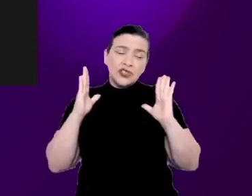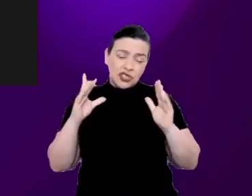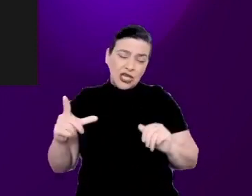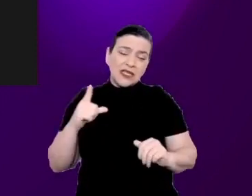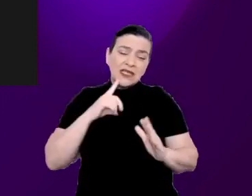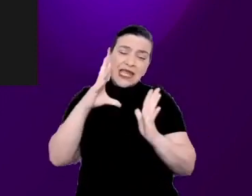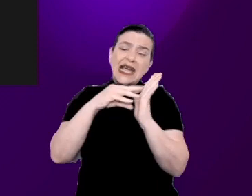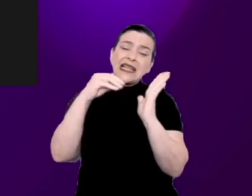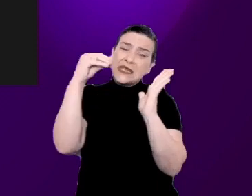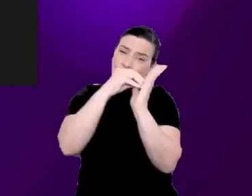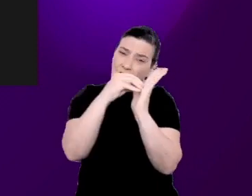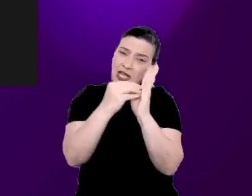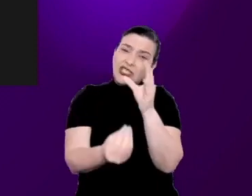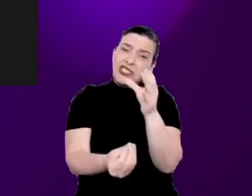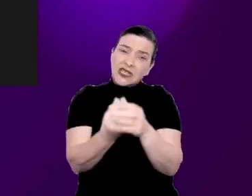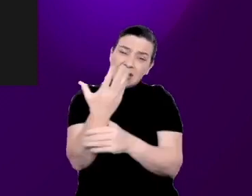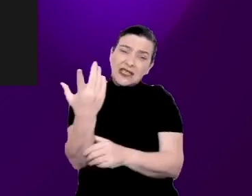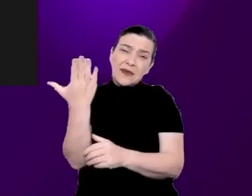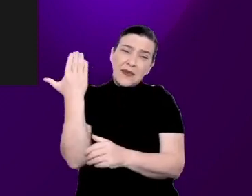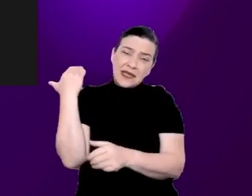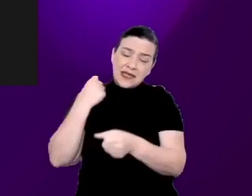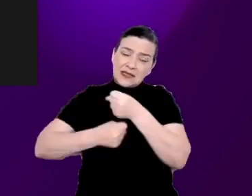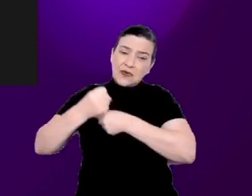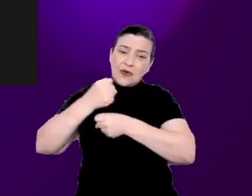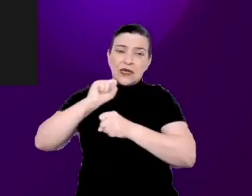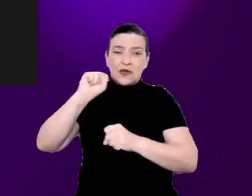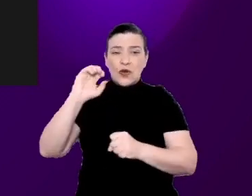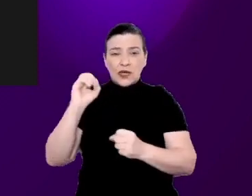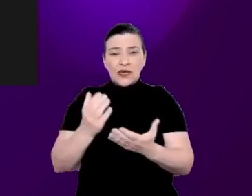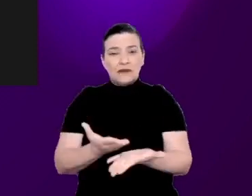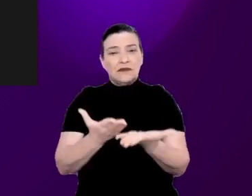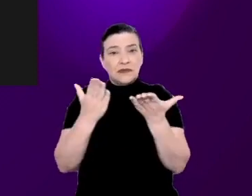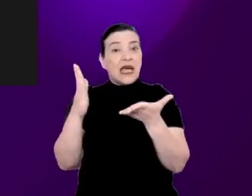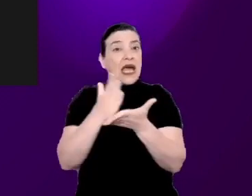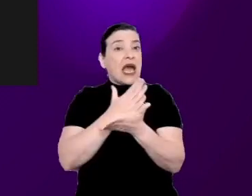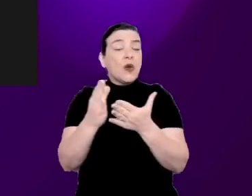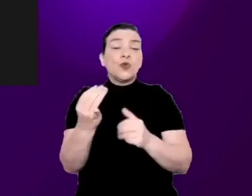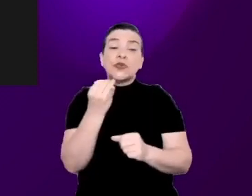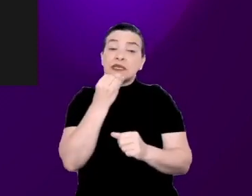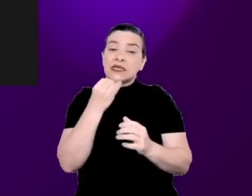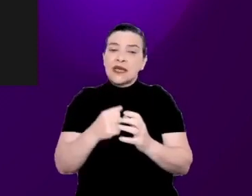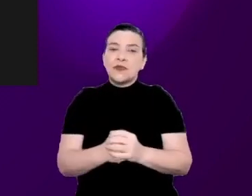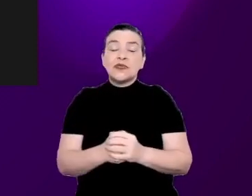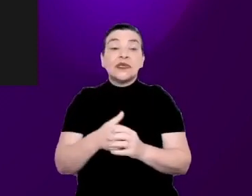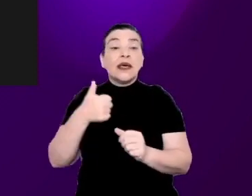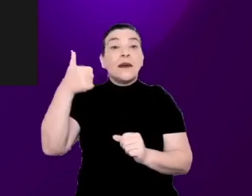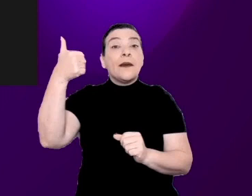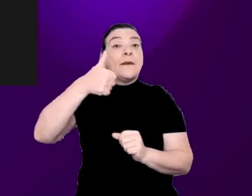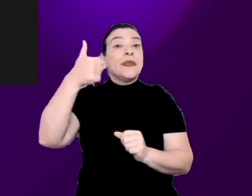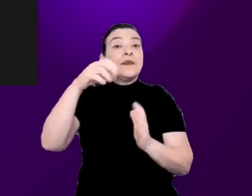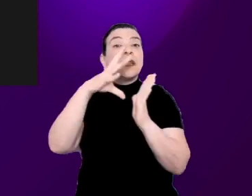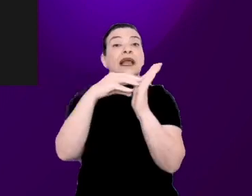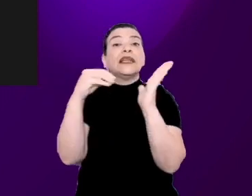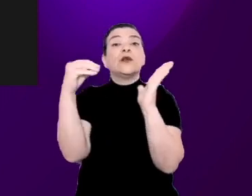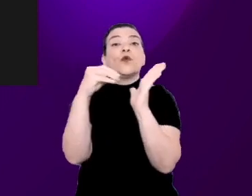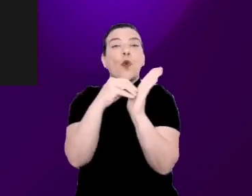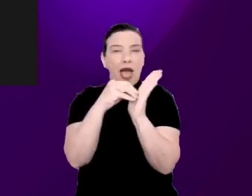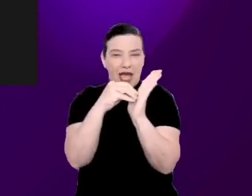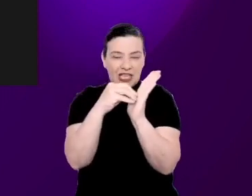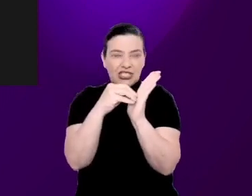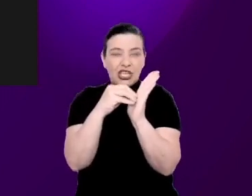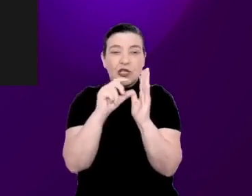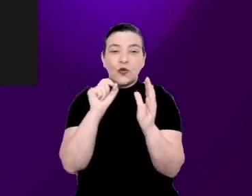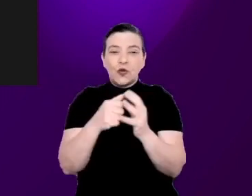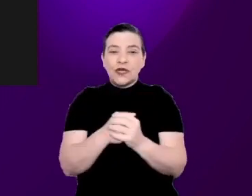já criadas desde a década de 80. Eu trouxe aqui alguns exemplos. Uma das primeiras línguas que a gente teve, uma língua